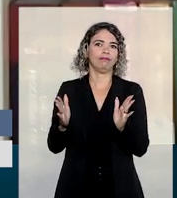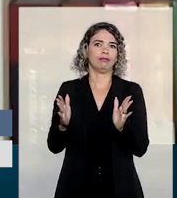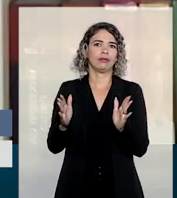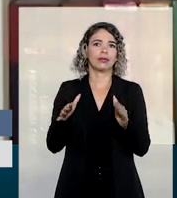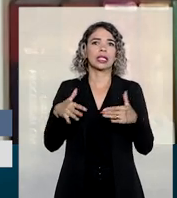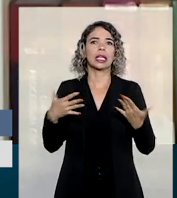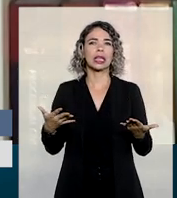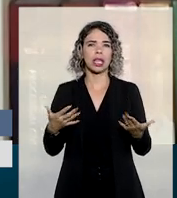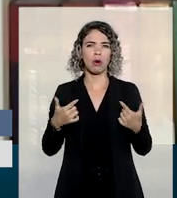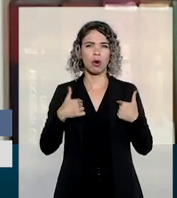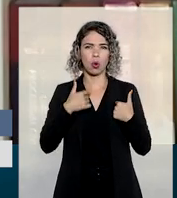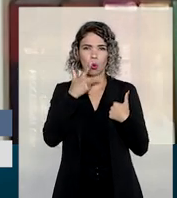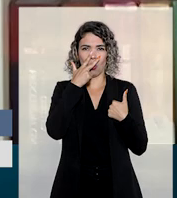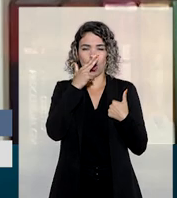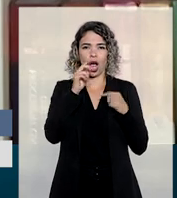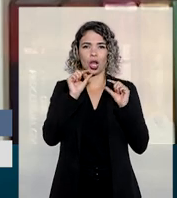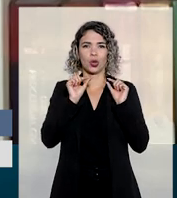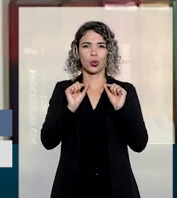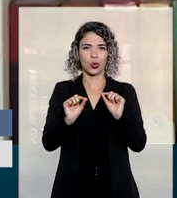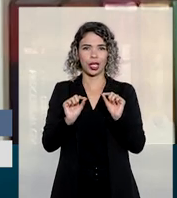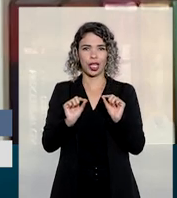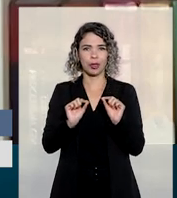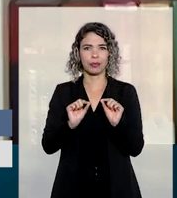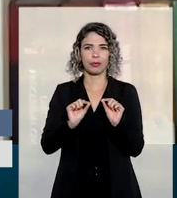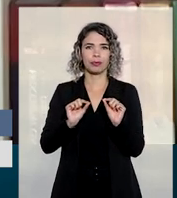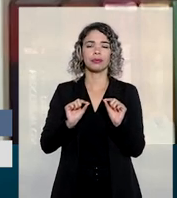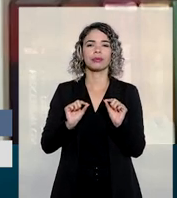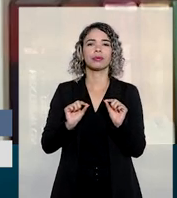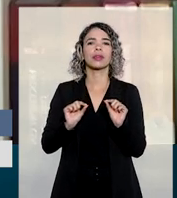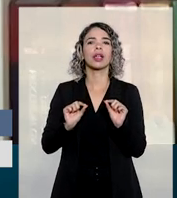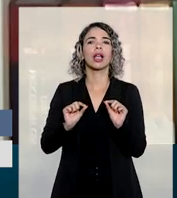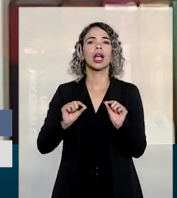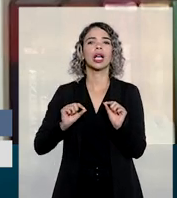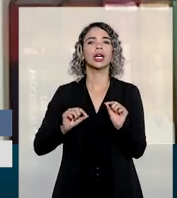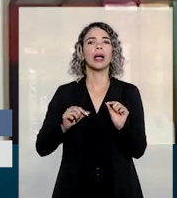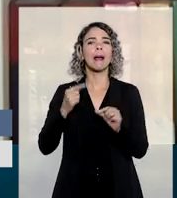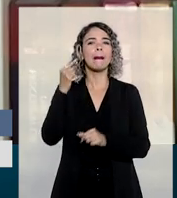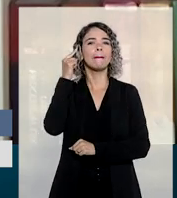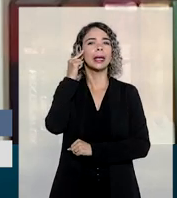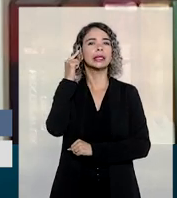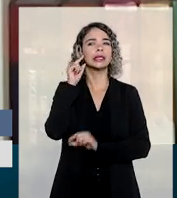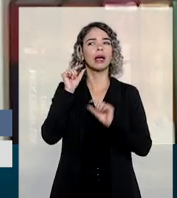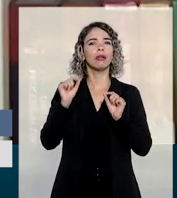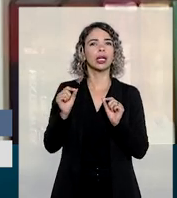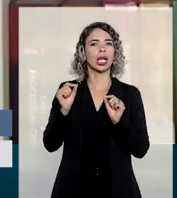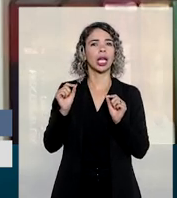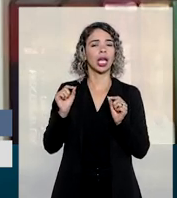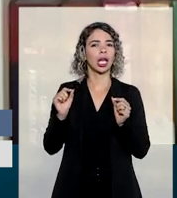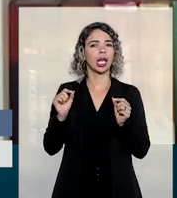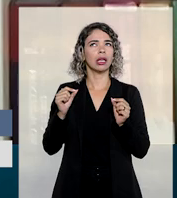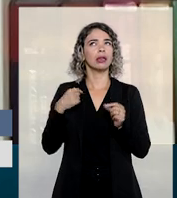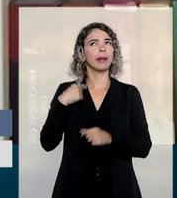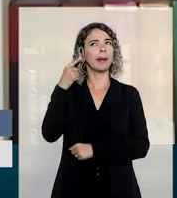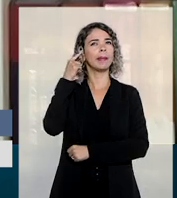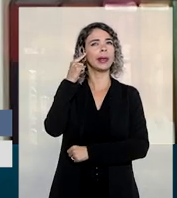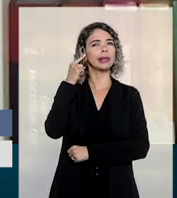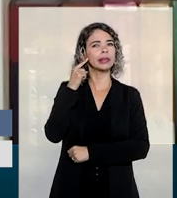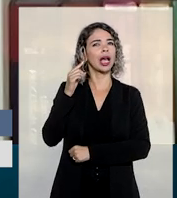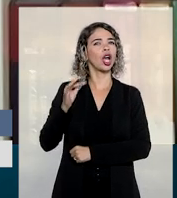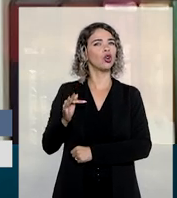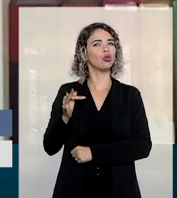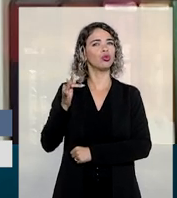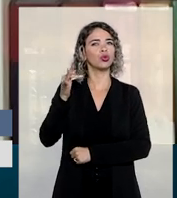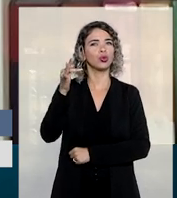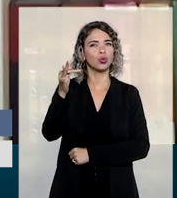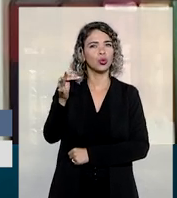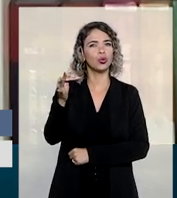disposição. Daí porque não me parece também acertada a decisão de considerar inadmissíveis ou considerar